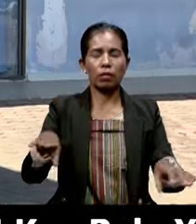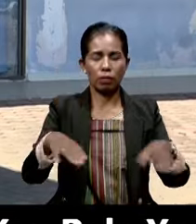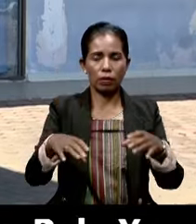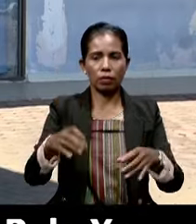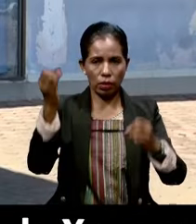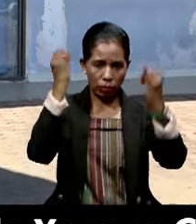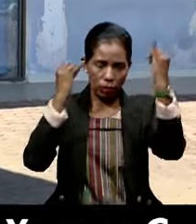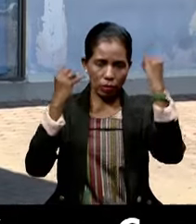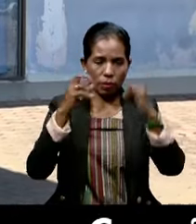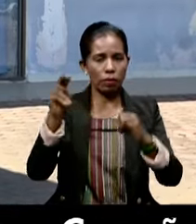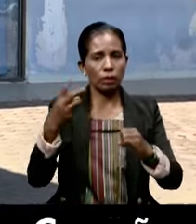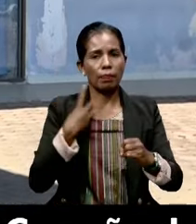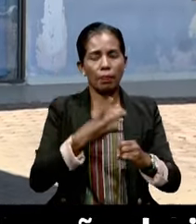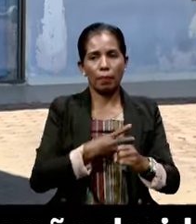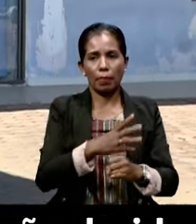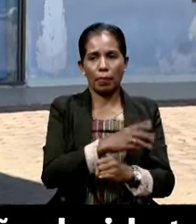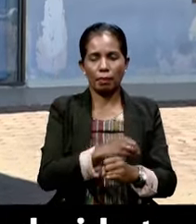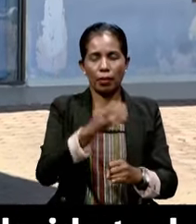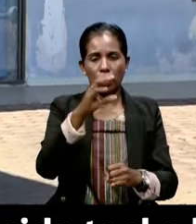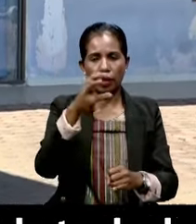informação linha a inteligência linha SNI